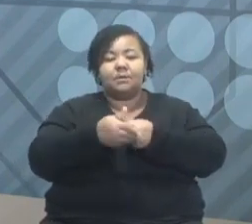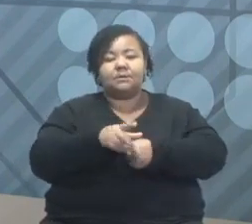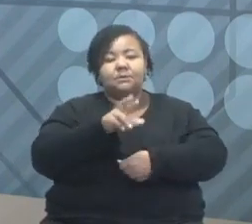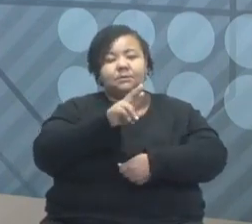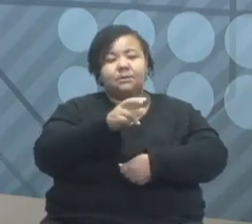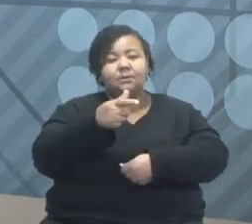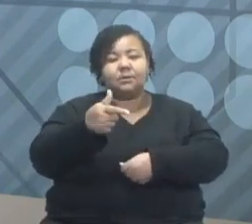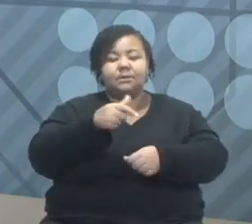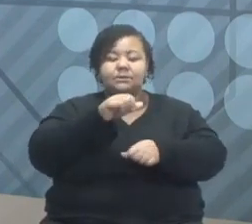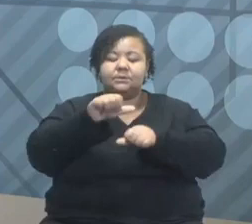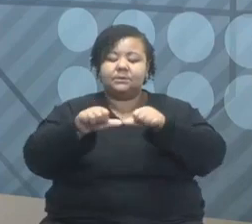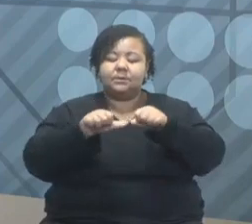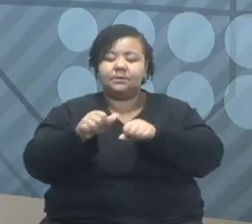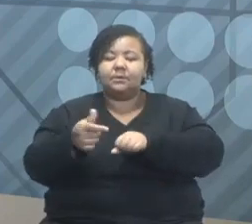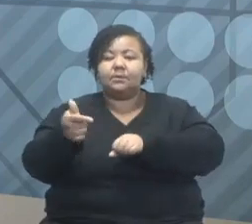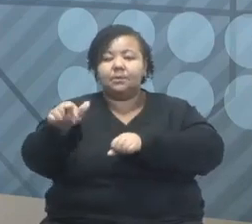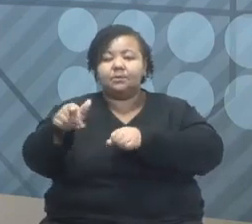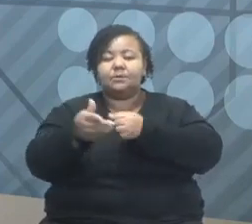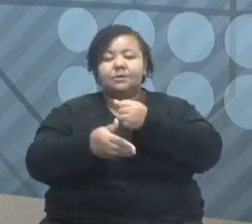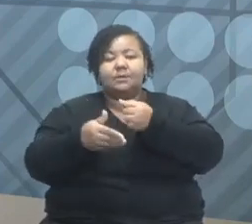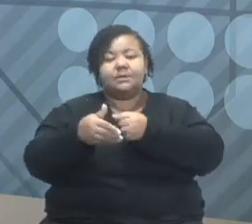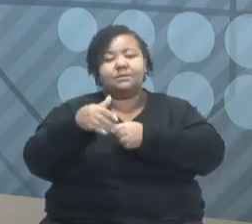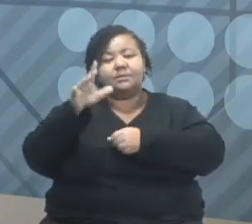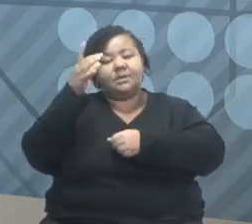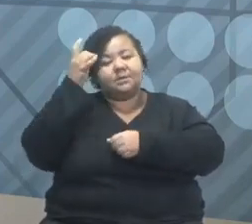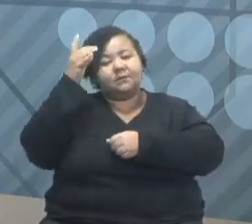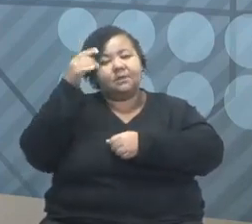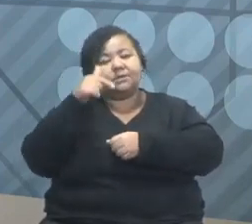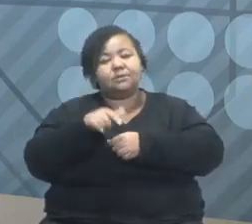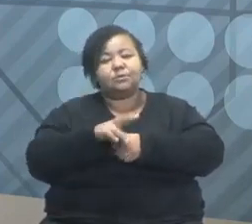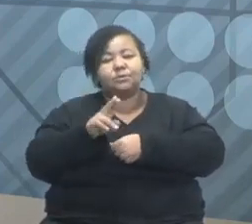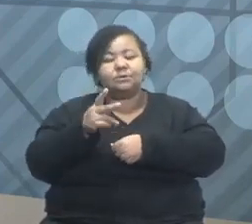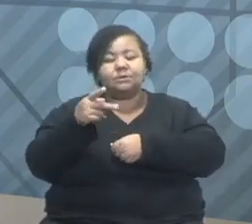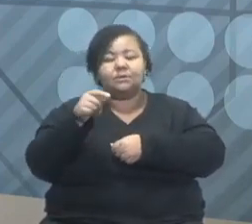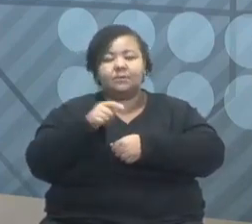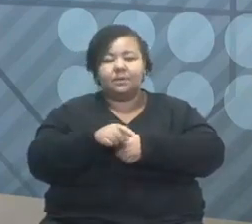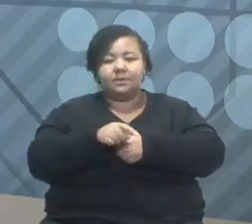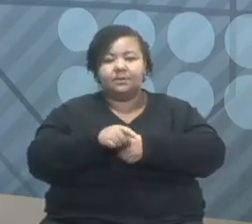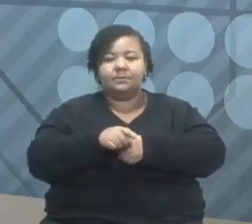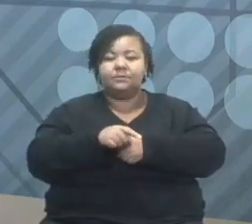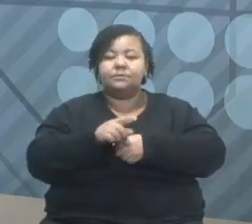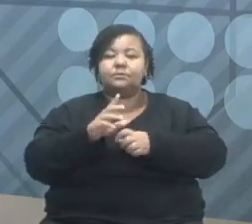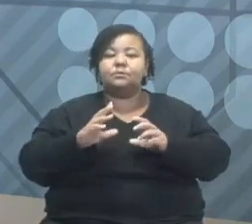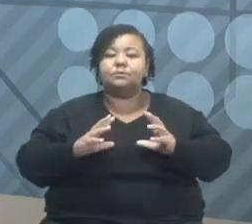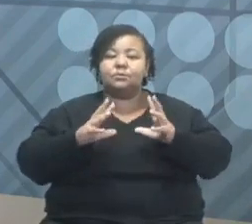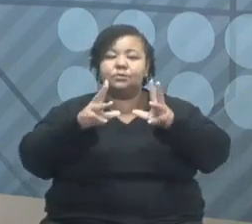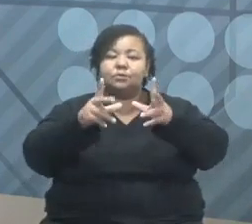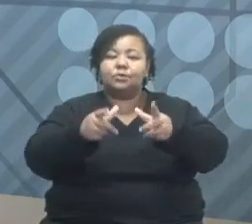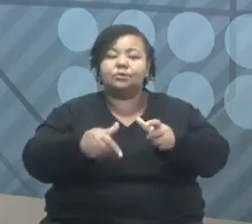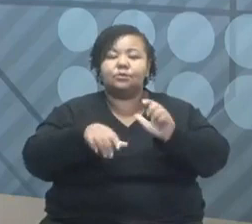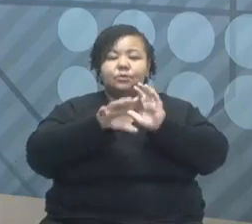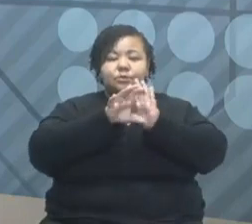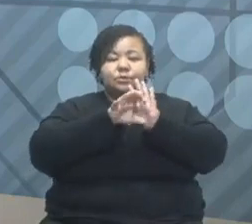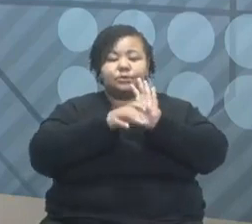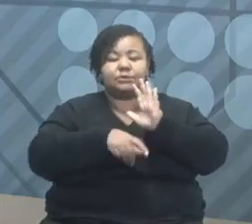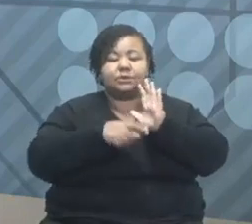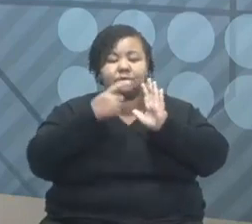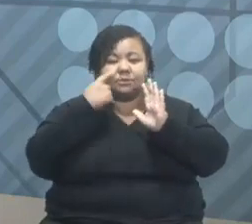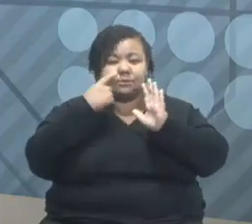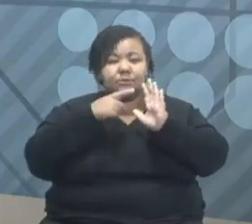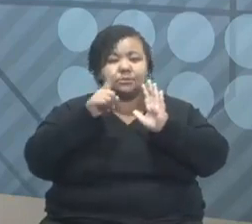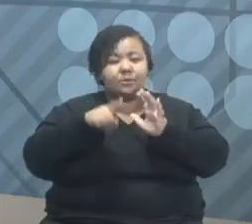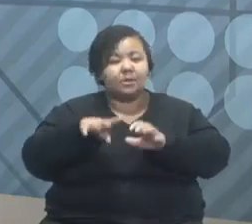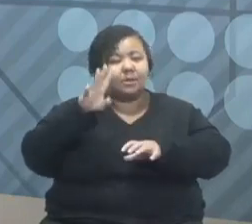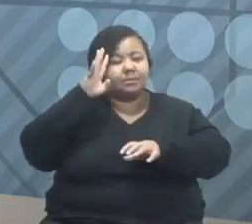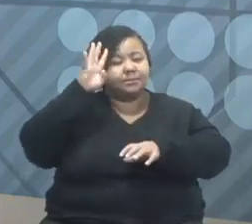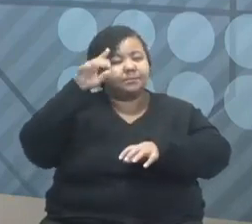e quer mudar para outra base, porque fica mais fácil trabalhar com aquela base. Então, todos esses conceitos vistos, eles são essenciais,